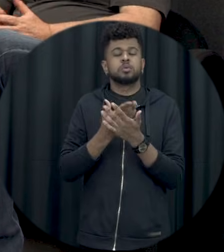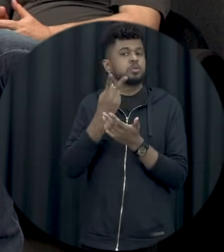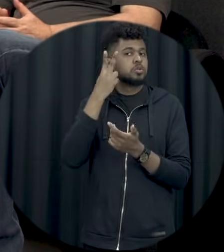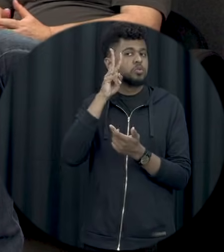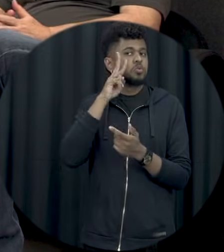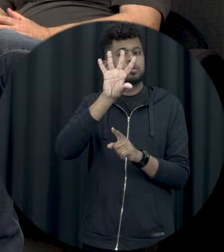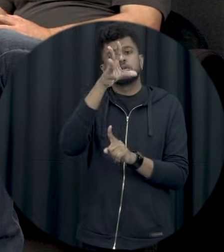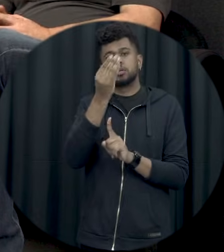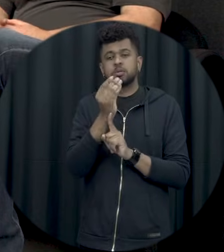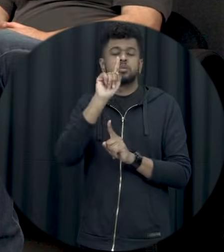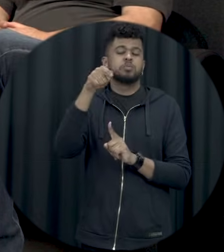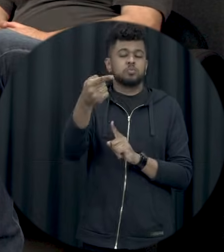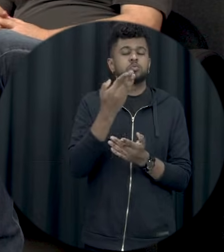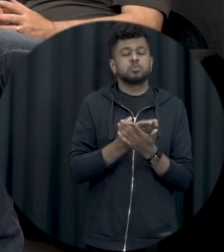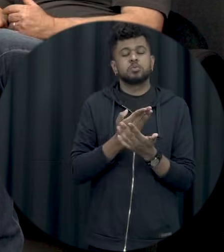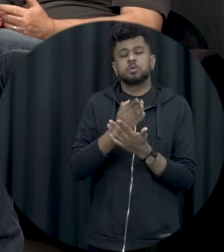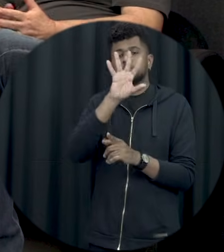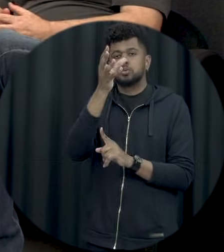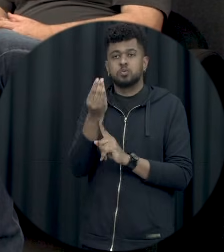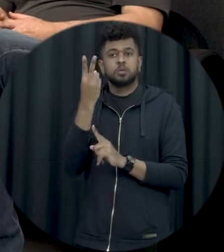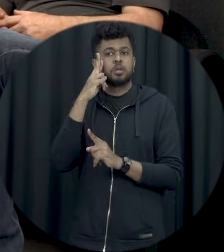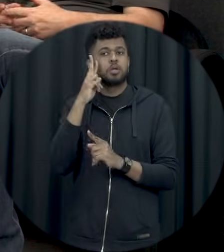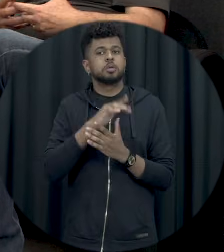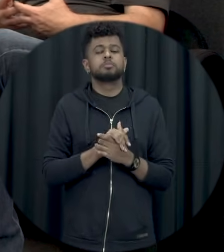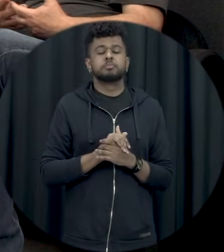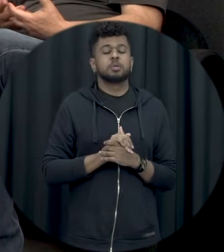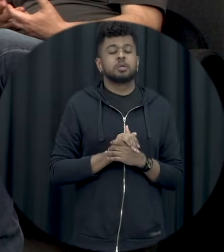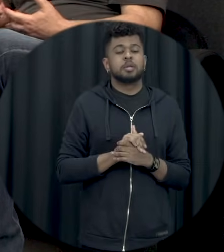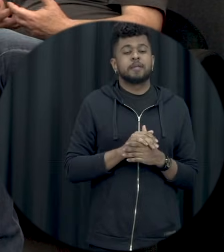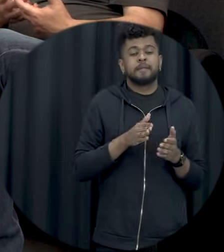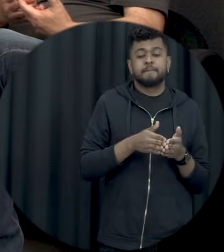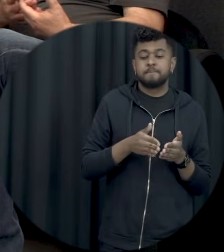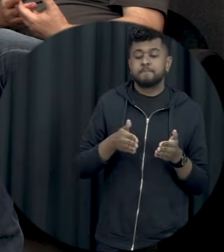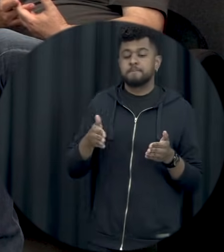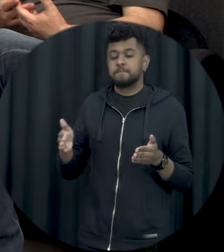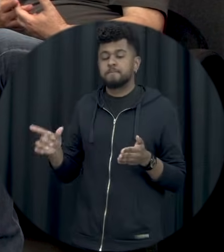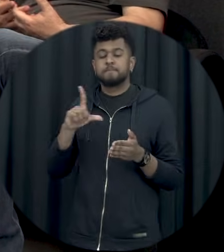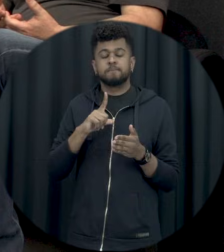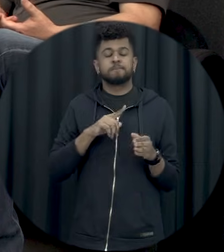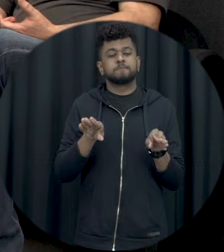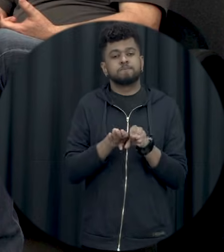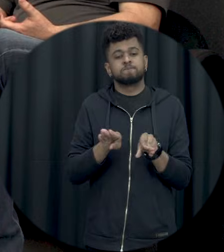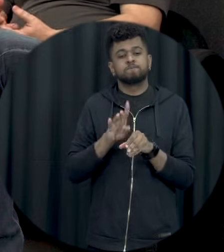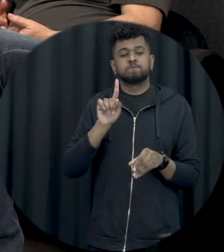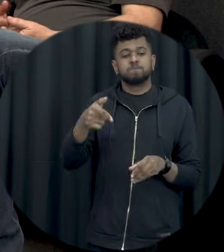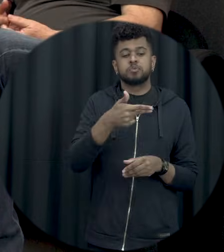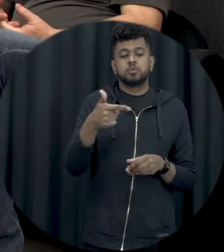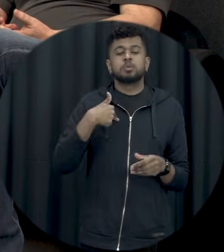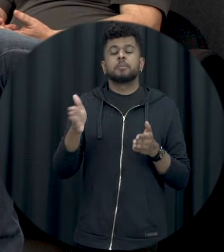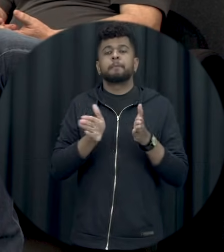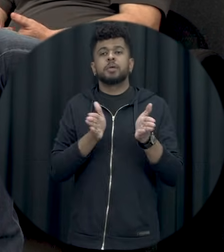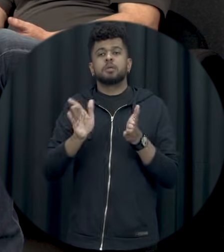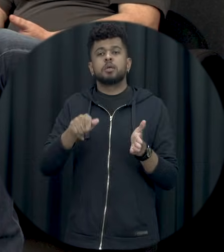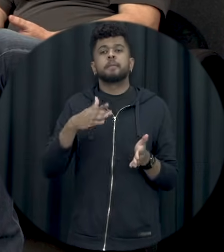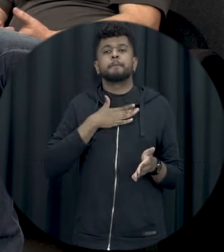depois virar professor de história da arte, né? Por uma série de motivos, inclusive, e que se ligam também a outra coisa desse período, que era o